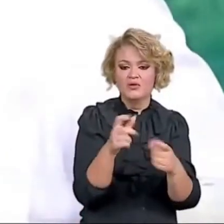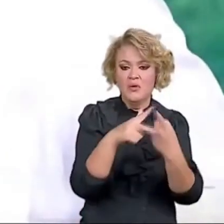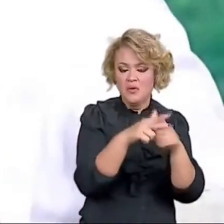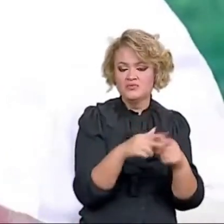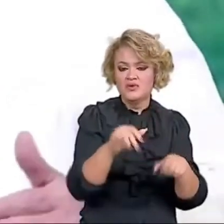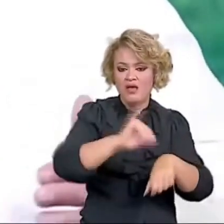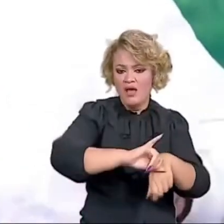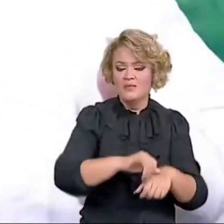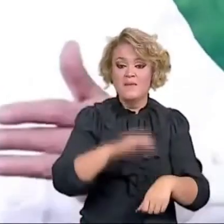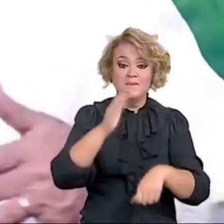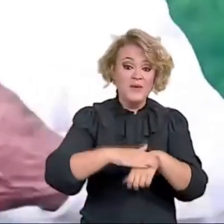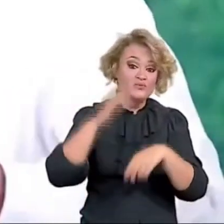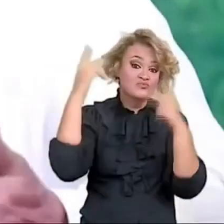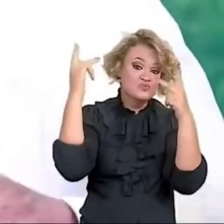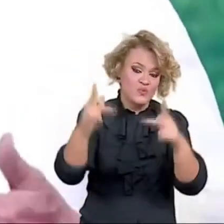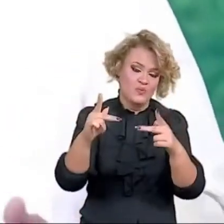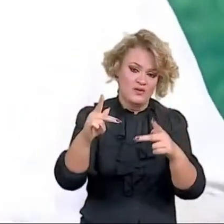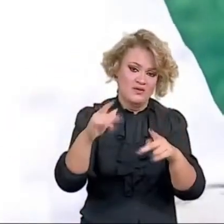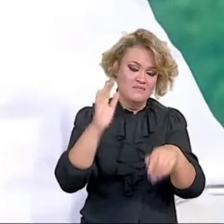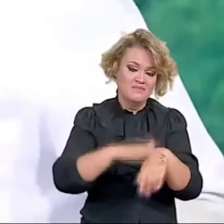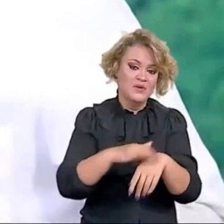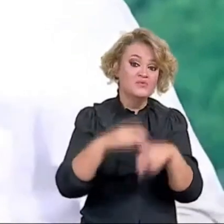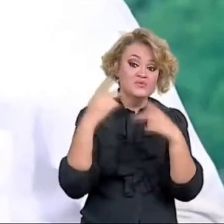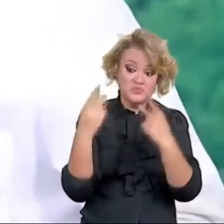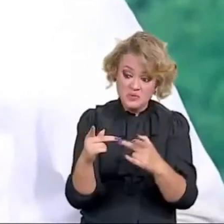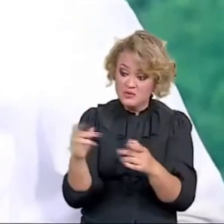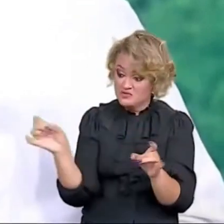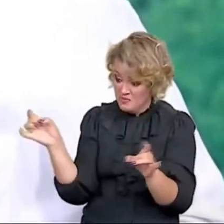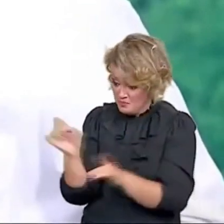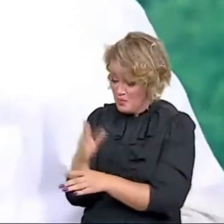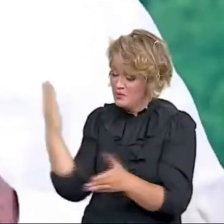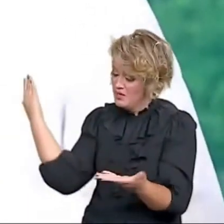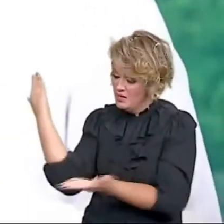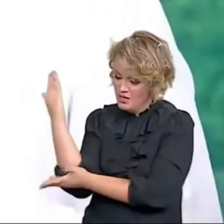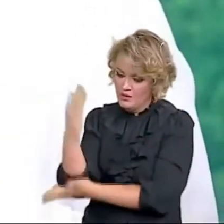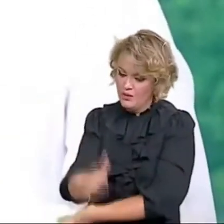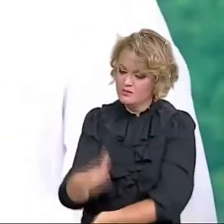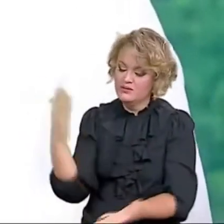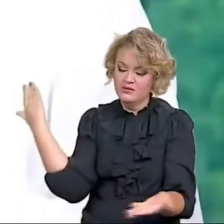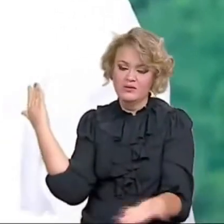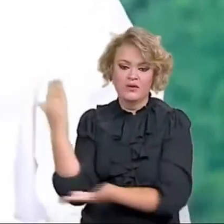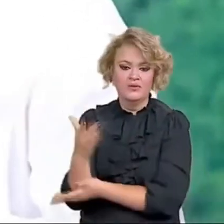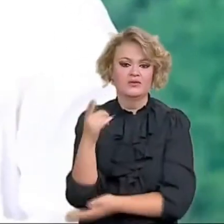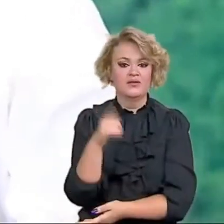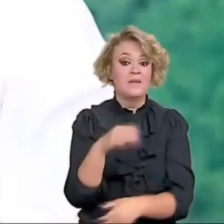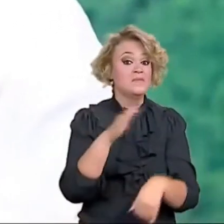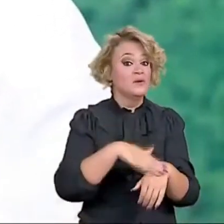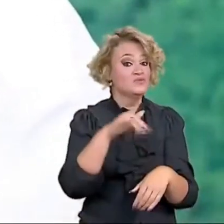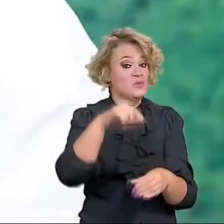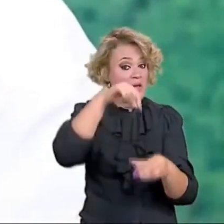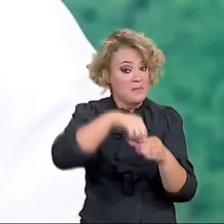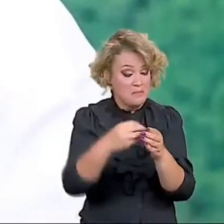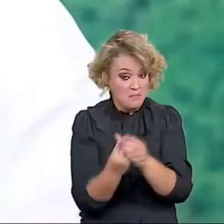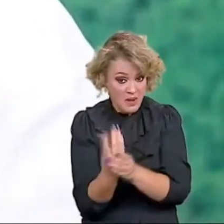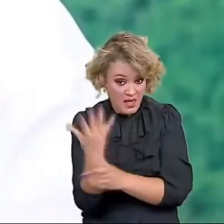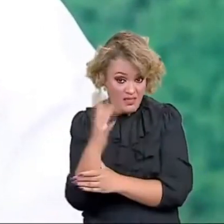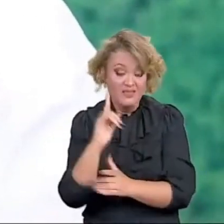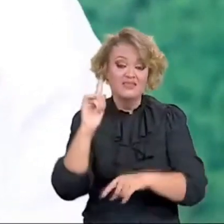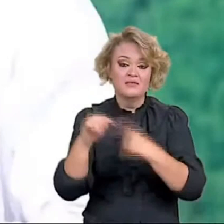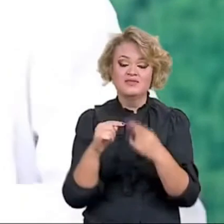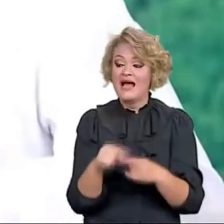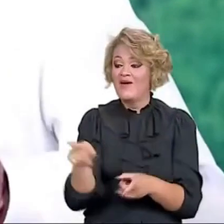quiser. E quando tiver no ponto, ele pode cortar o tanto que ele quiser. O que não pode é mexer naquilo que não é